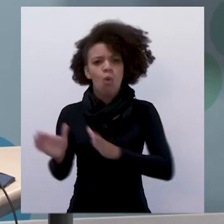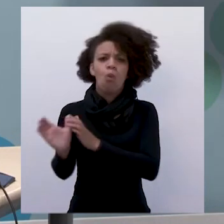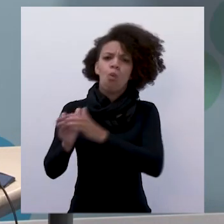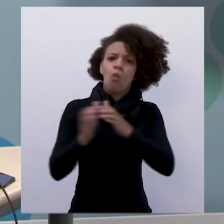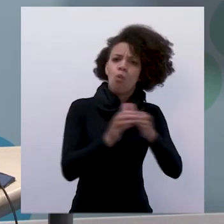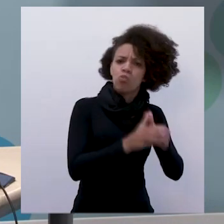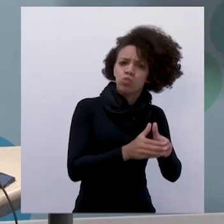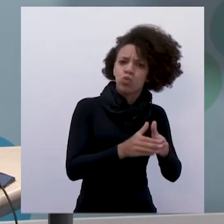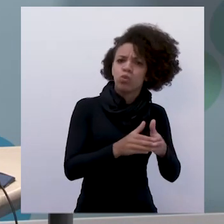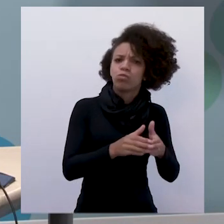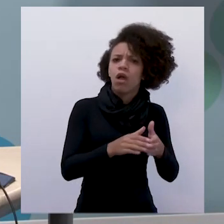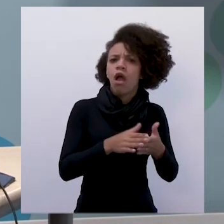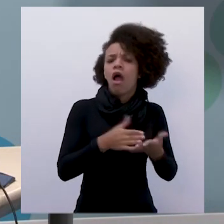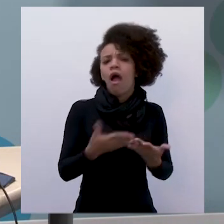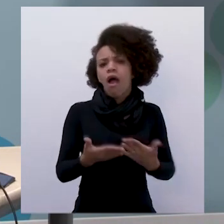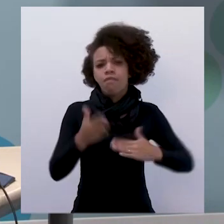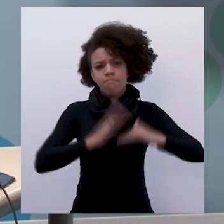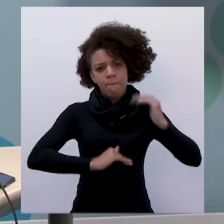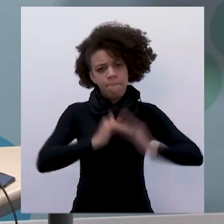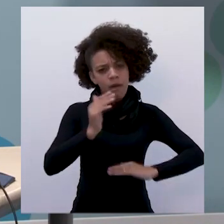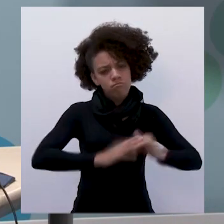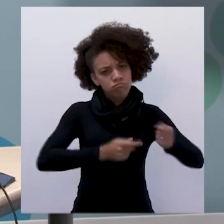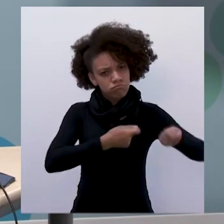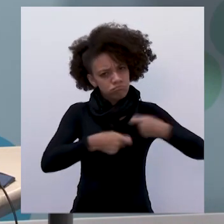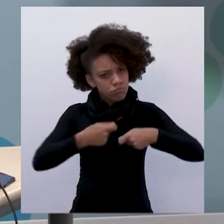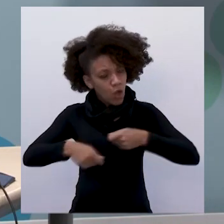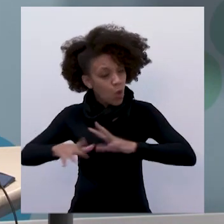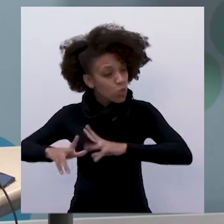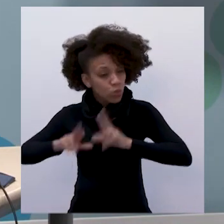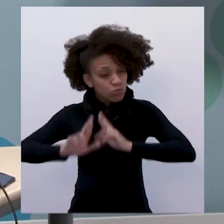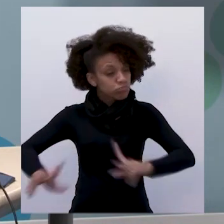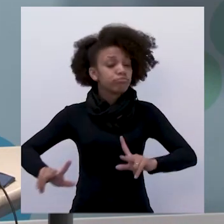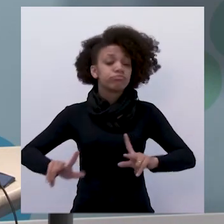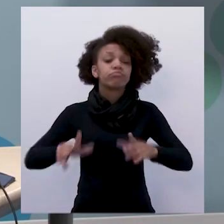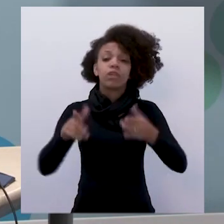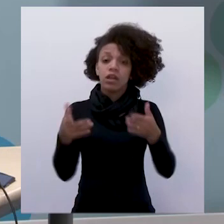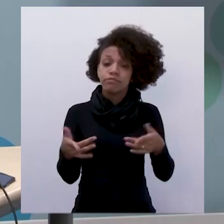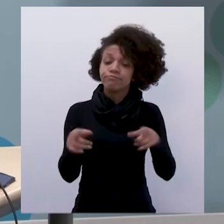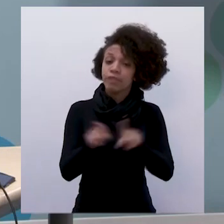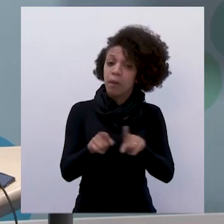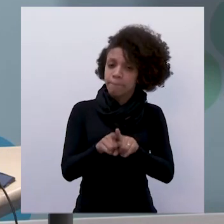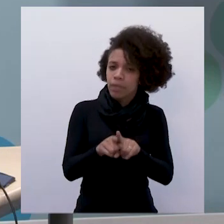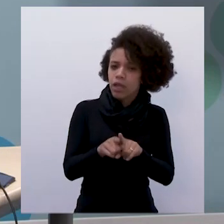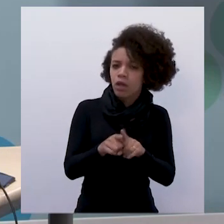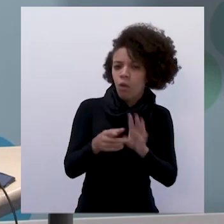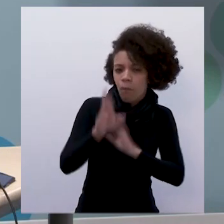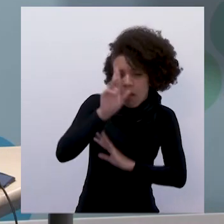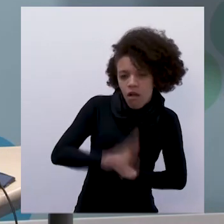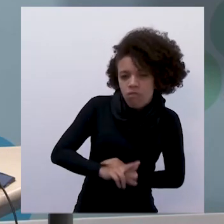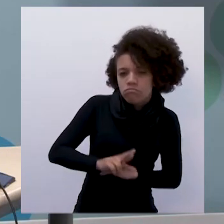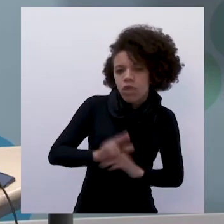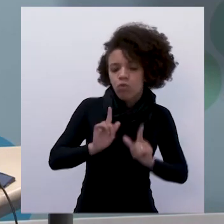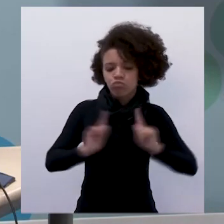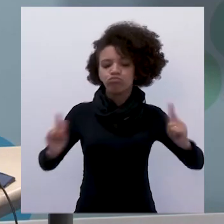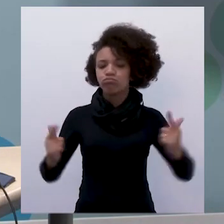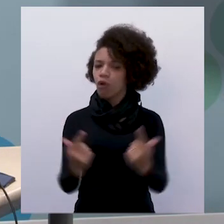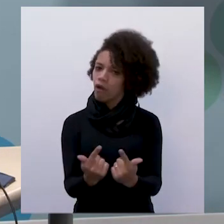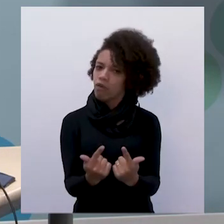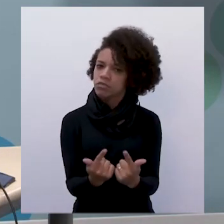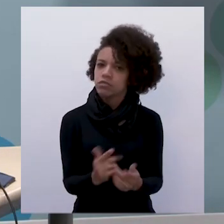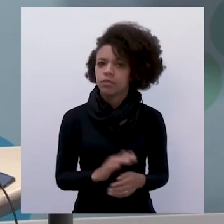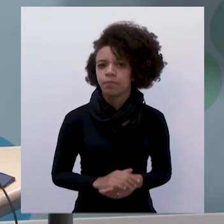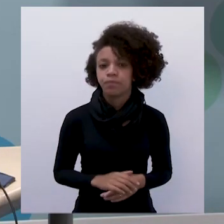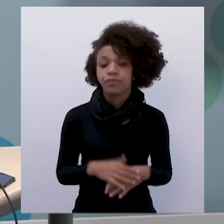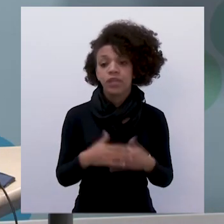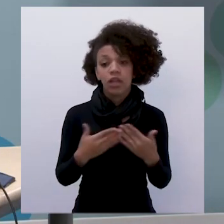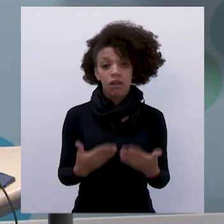as atividades econômicas, tudo era diferente. E isso também tinha uma razão geográfica, vamos dizer assim, né? A